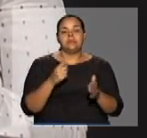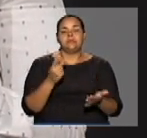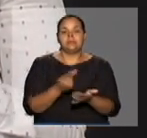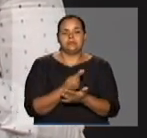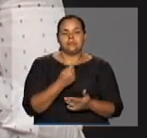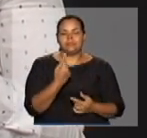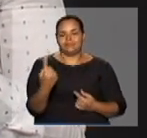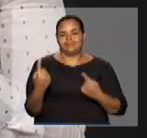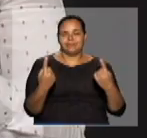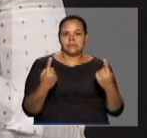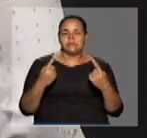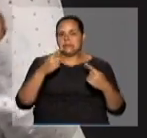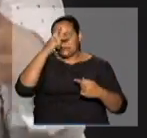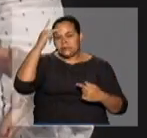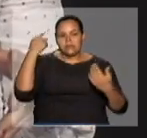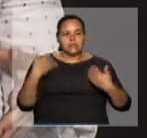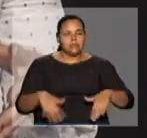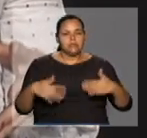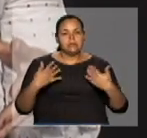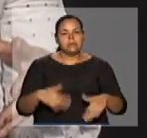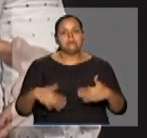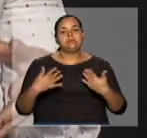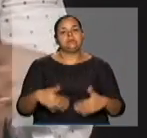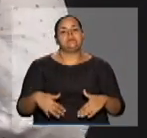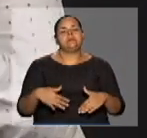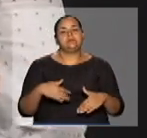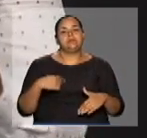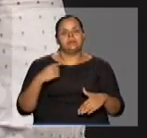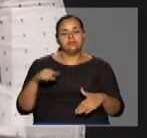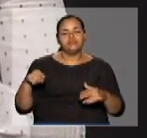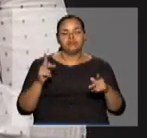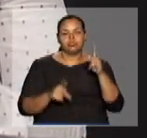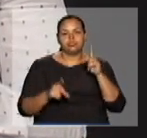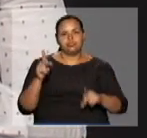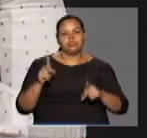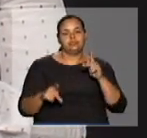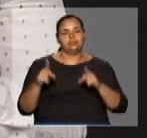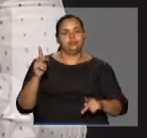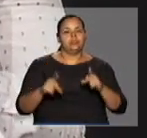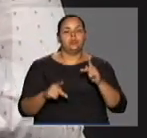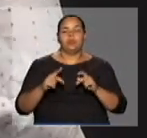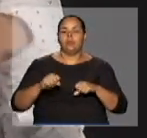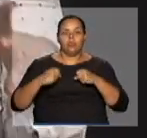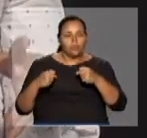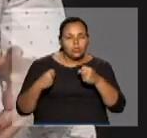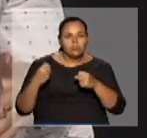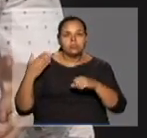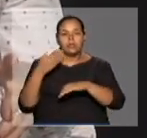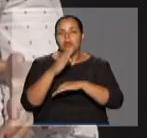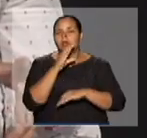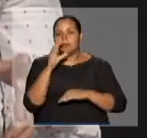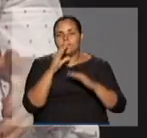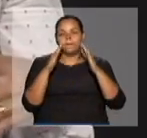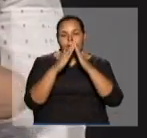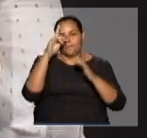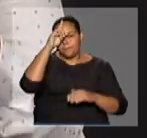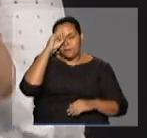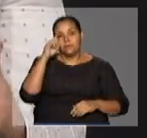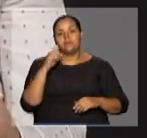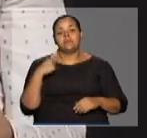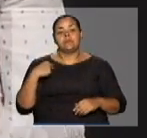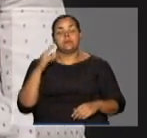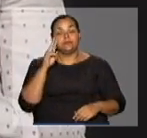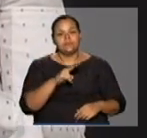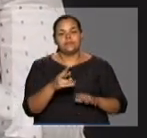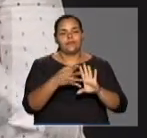casos, tem gerado um certo pânico em algumas camadas da população, uma corrida desesperada aos postos de saúde.